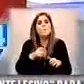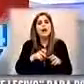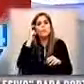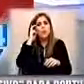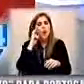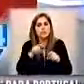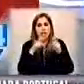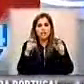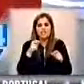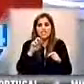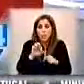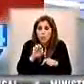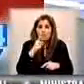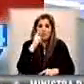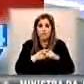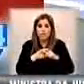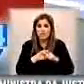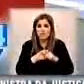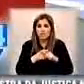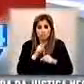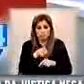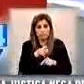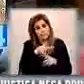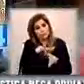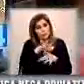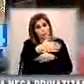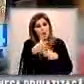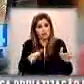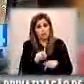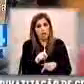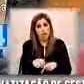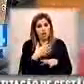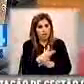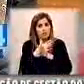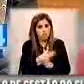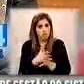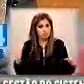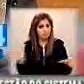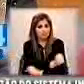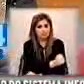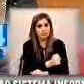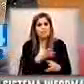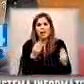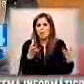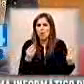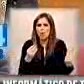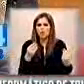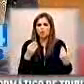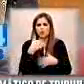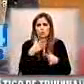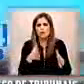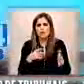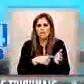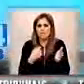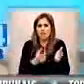138 vezes a dimensão desse parque anualmente que é queimado e, portanto, há muitos espaços. São precisos muitos projetos